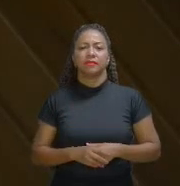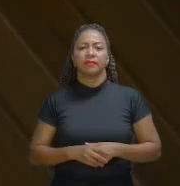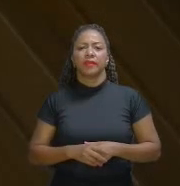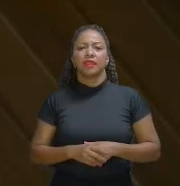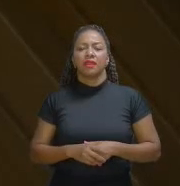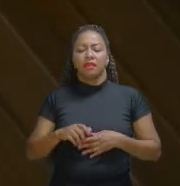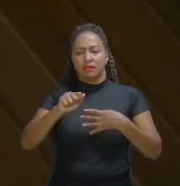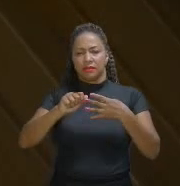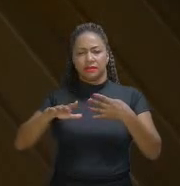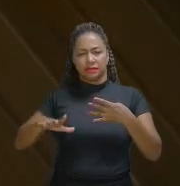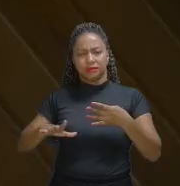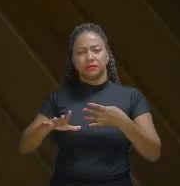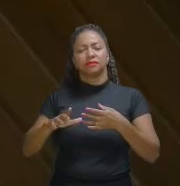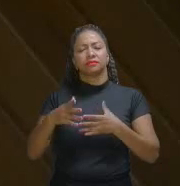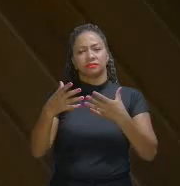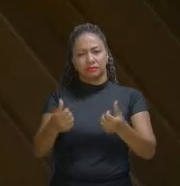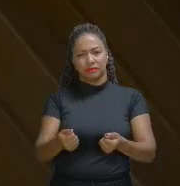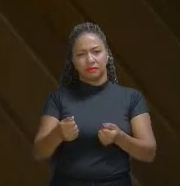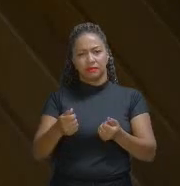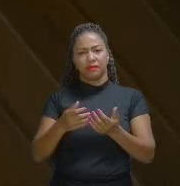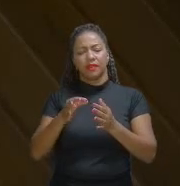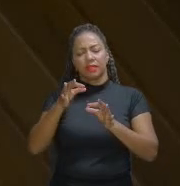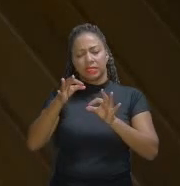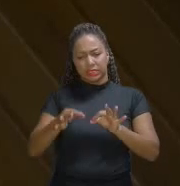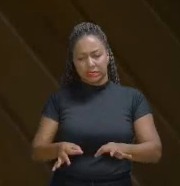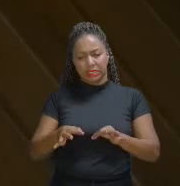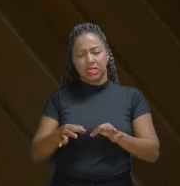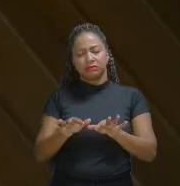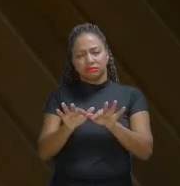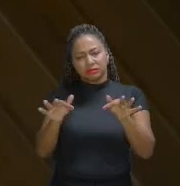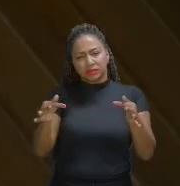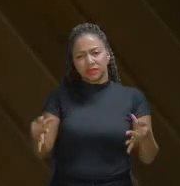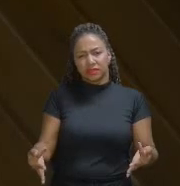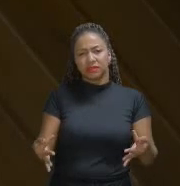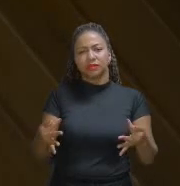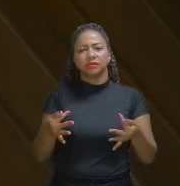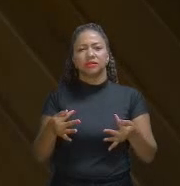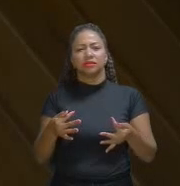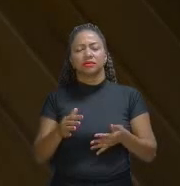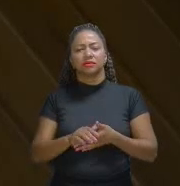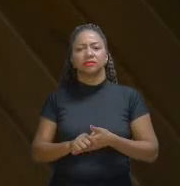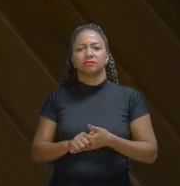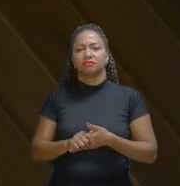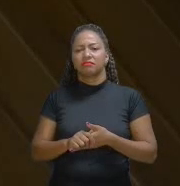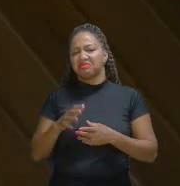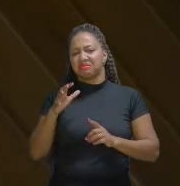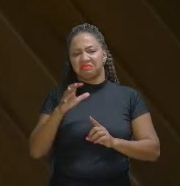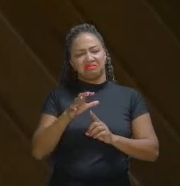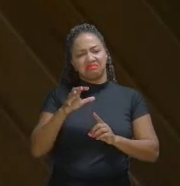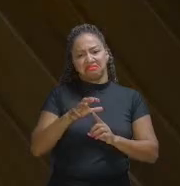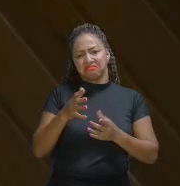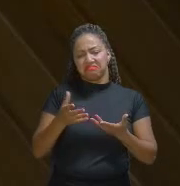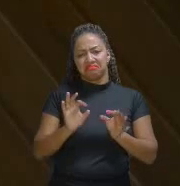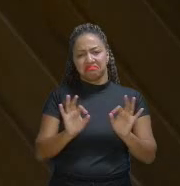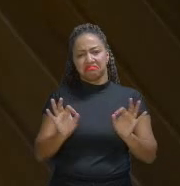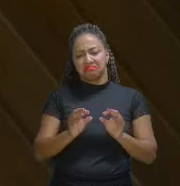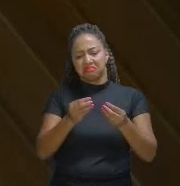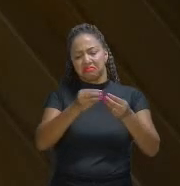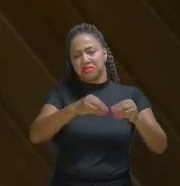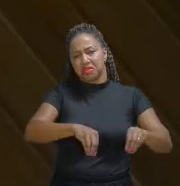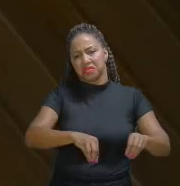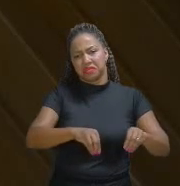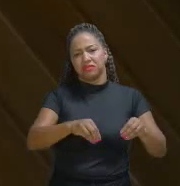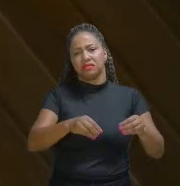TSE é pacífica no sentido de que irregularidades meramente formais, sem impacto material ou prejuízo